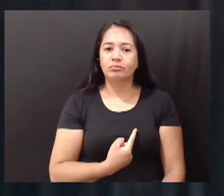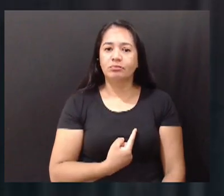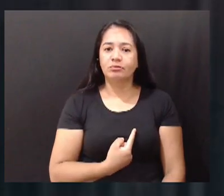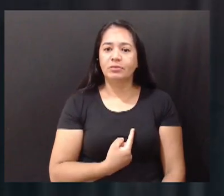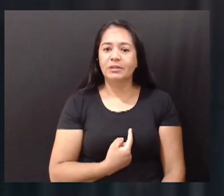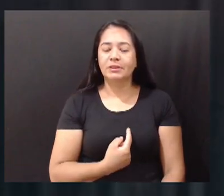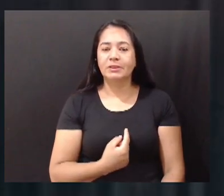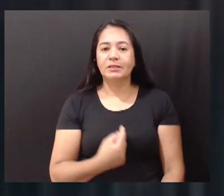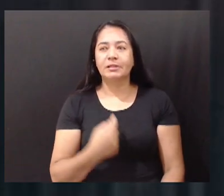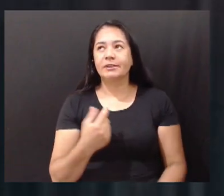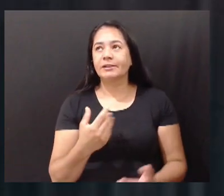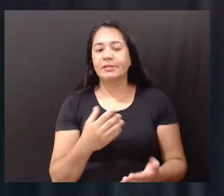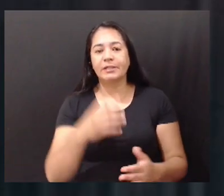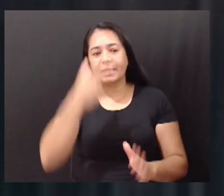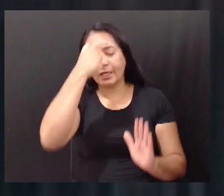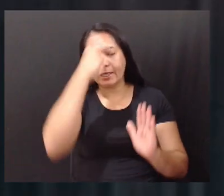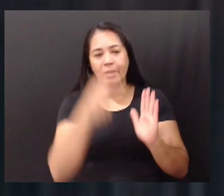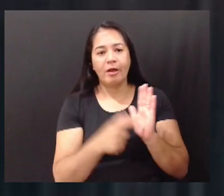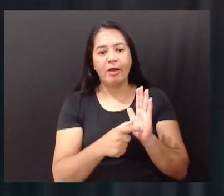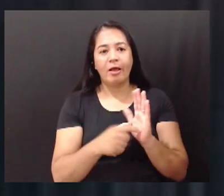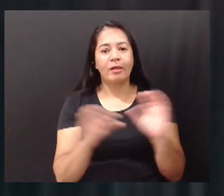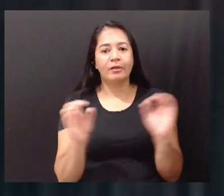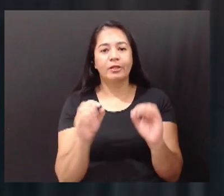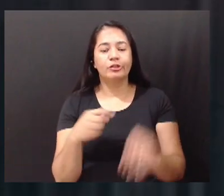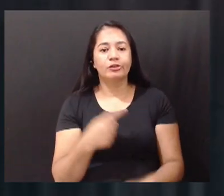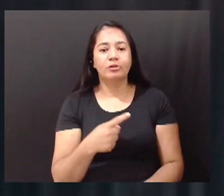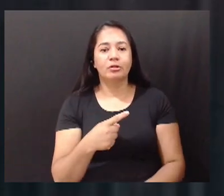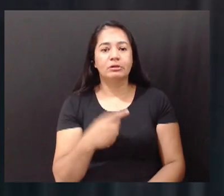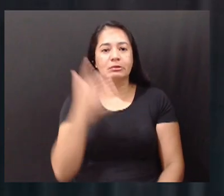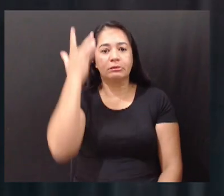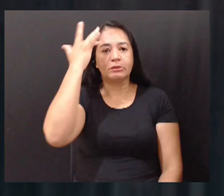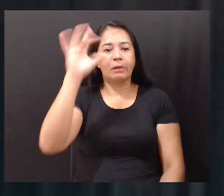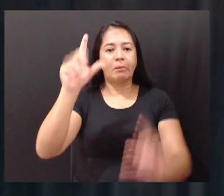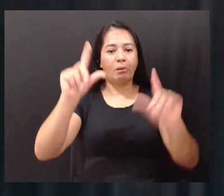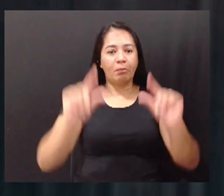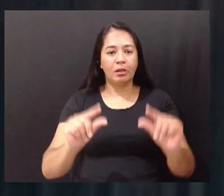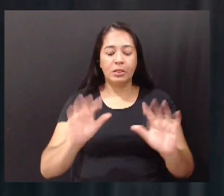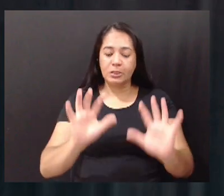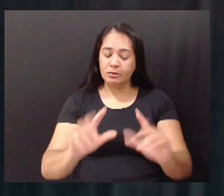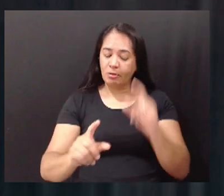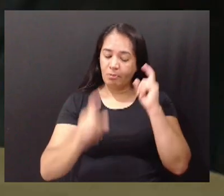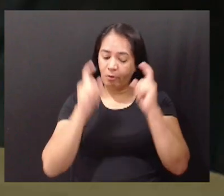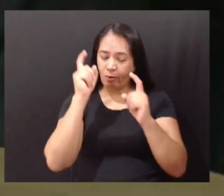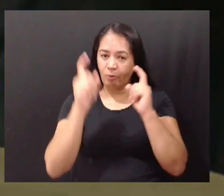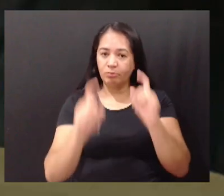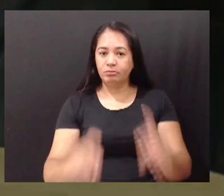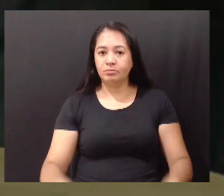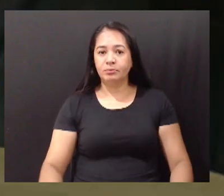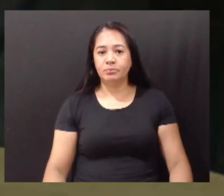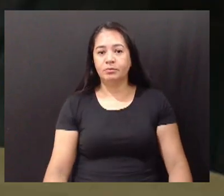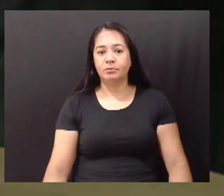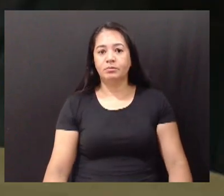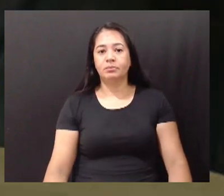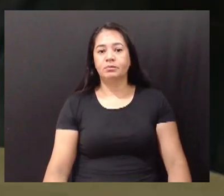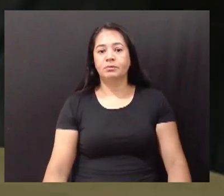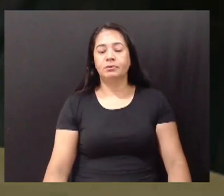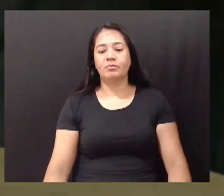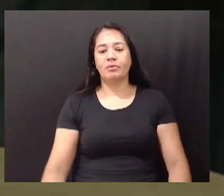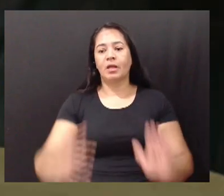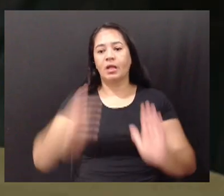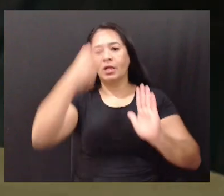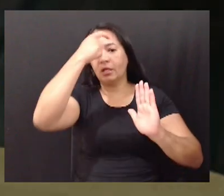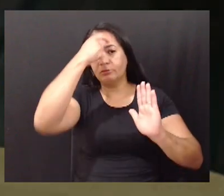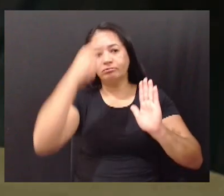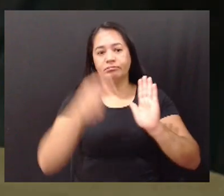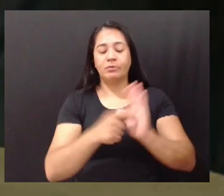inteligência artificial, sabemos cada vez menos, e isso é muito preocupante. Excelente, né? Inteligência artificial está aí, não tem como